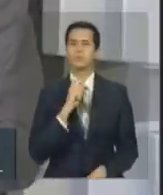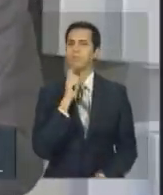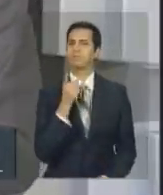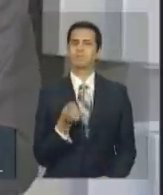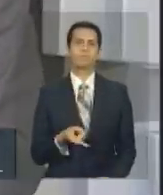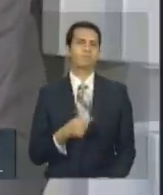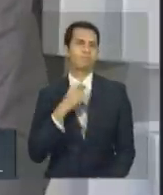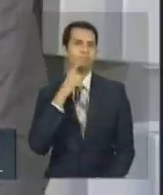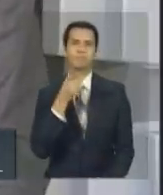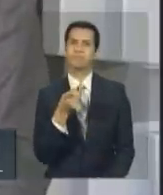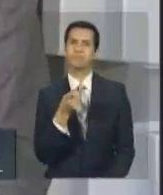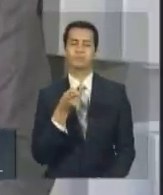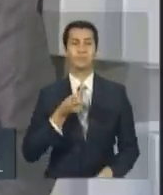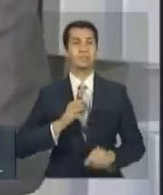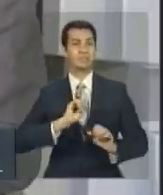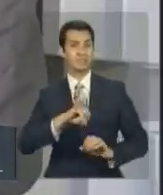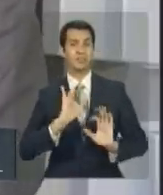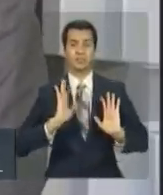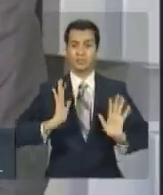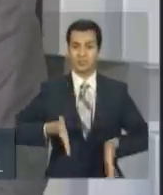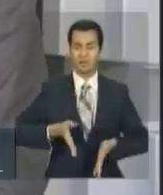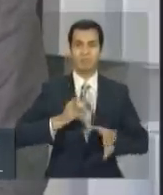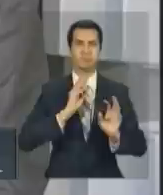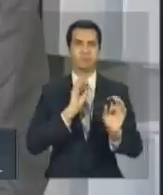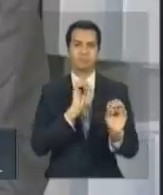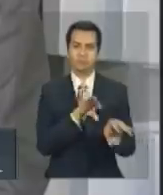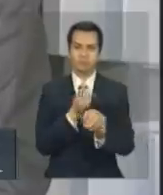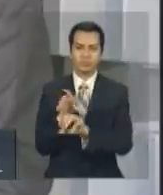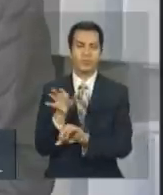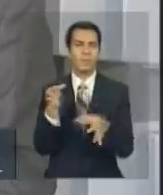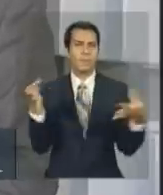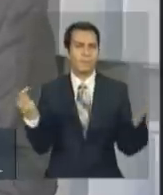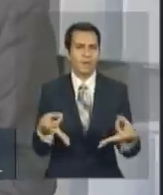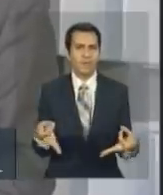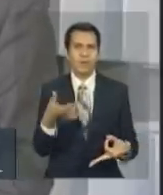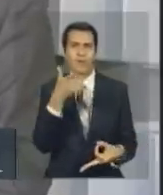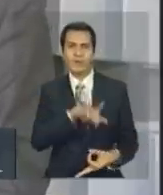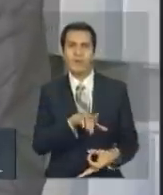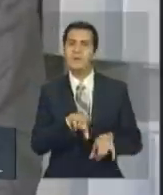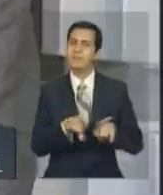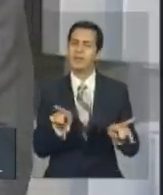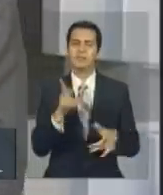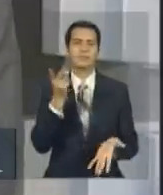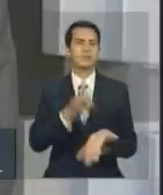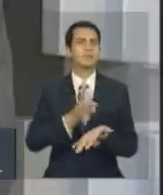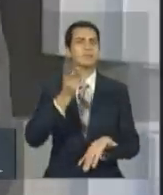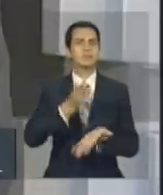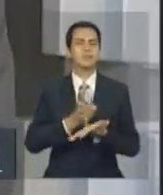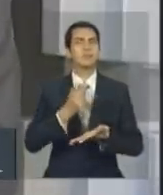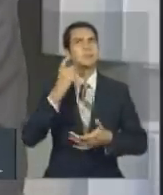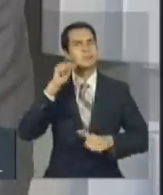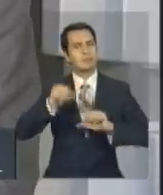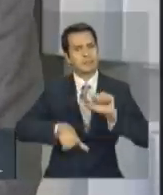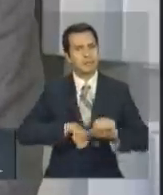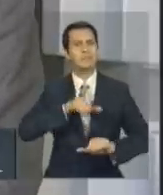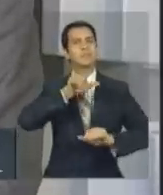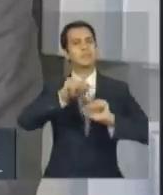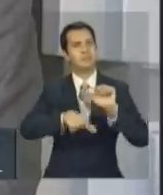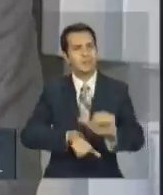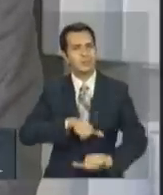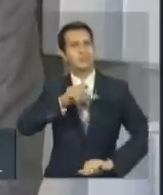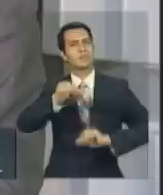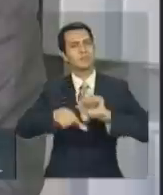uma fórmula perfeita ou que pareça perfeita. A todo instante, nós estamos sendo instigados a